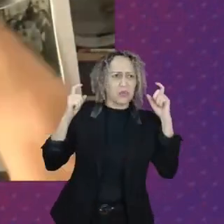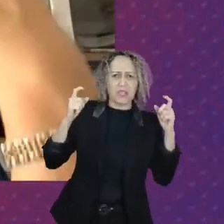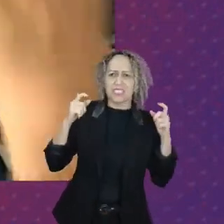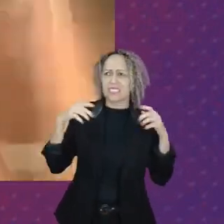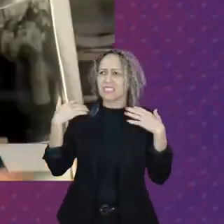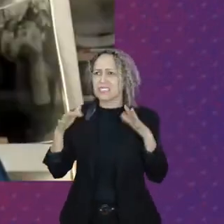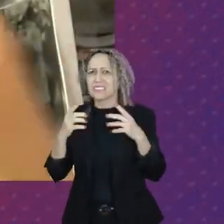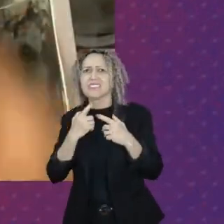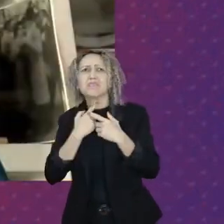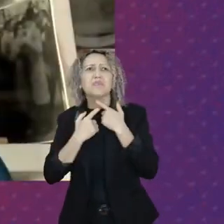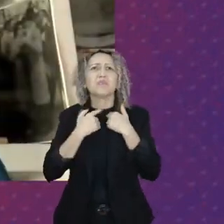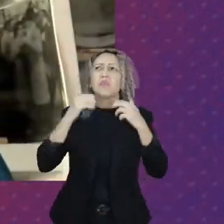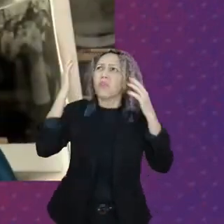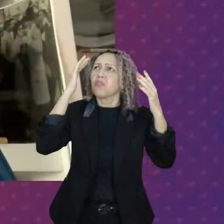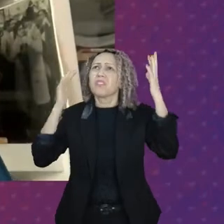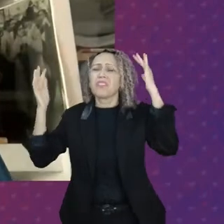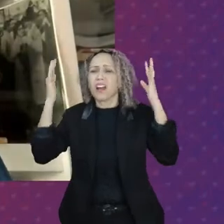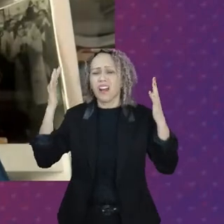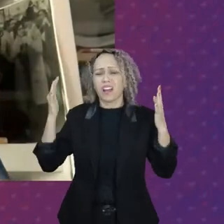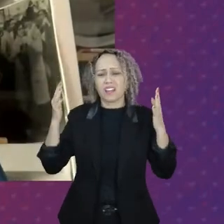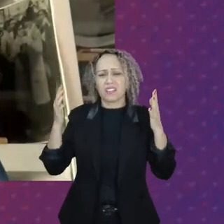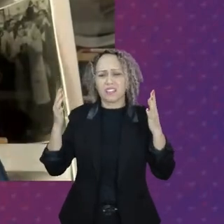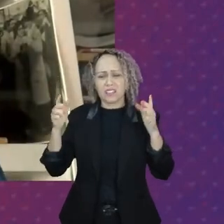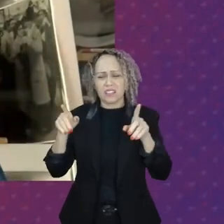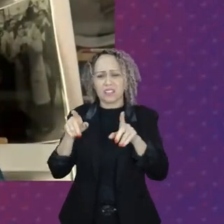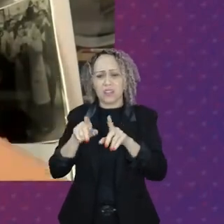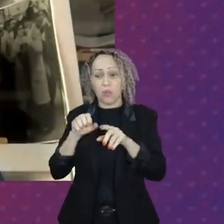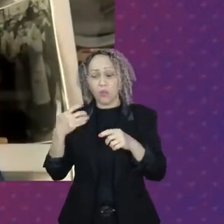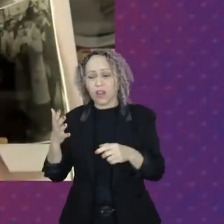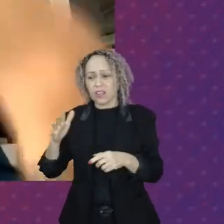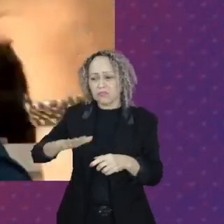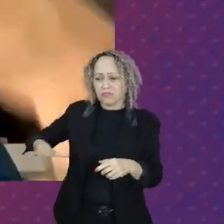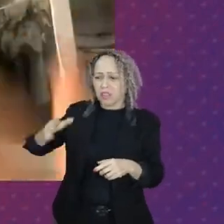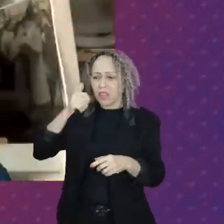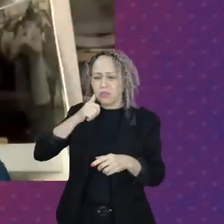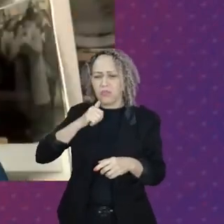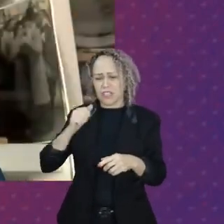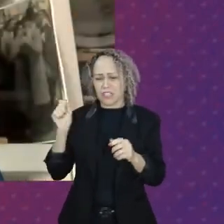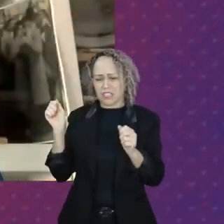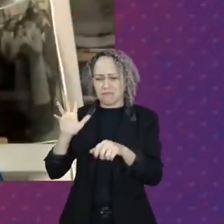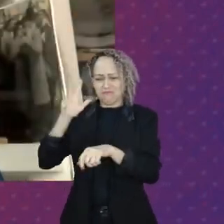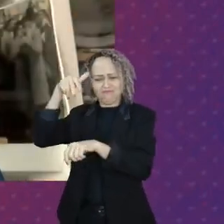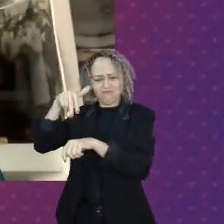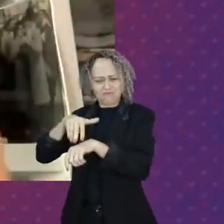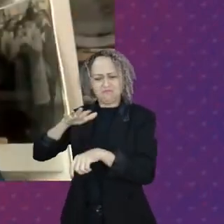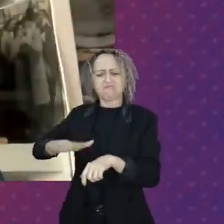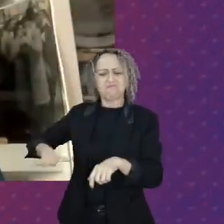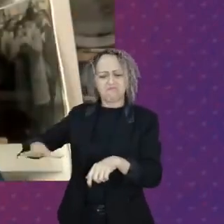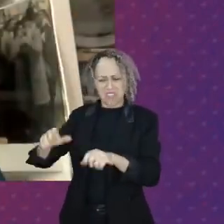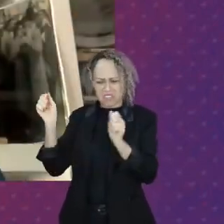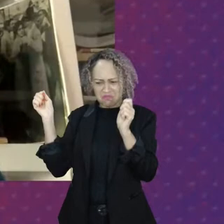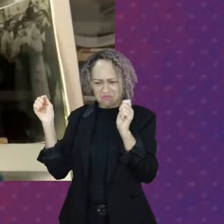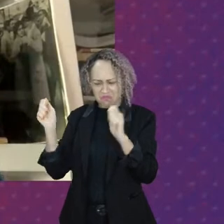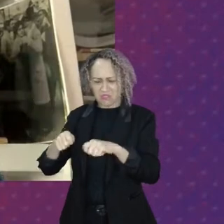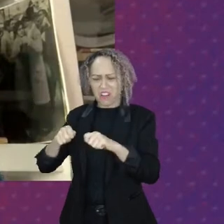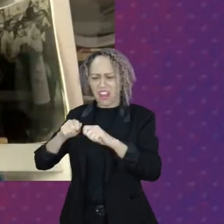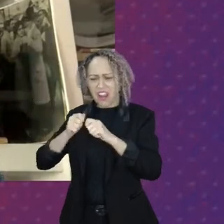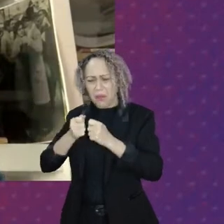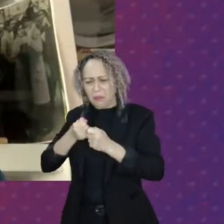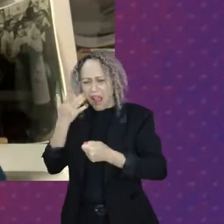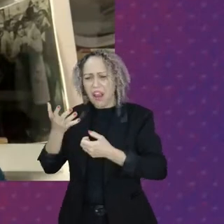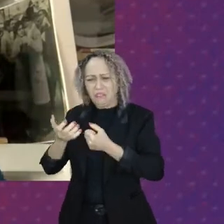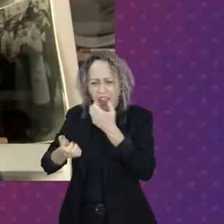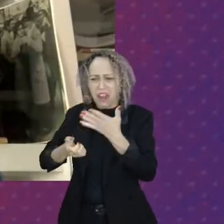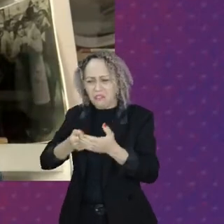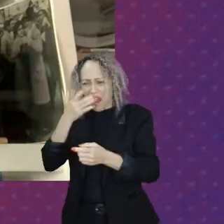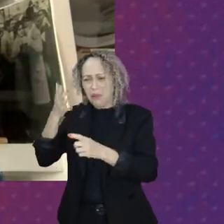com as suas contribuições e falam. Quando as mulheres têm espaço para falar, elas falam. E falam coisas importantíssimas,